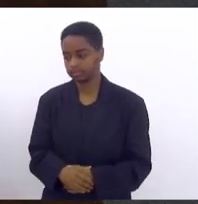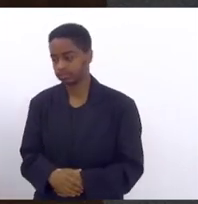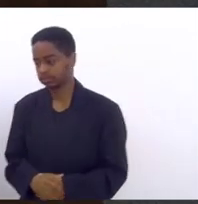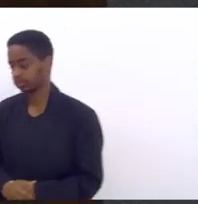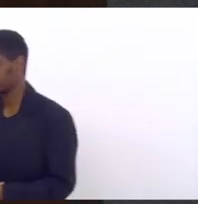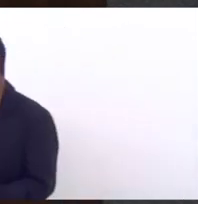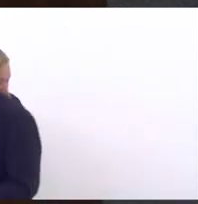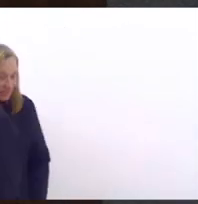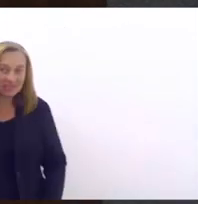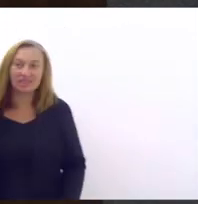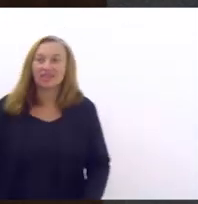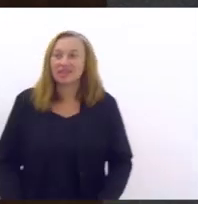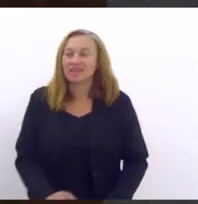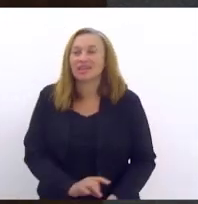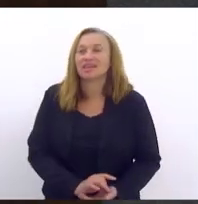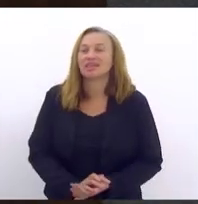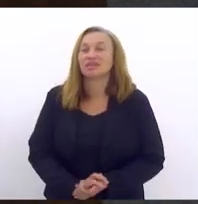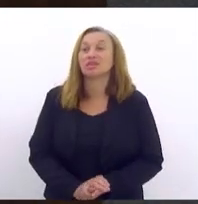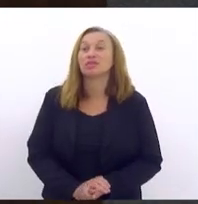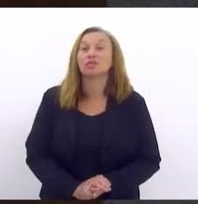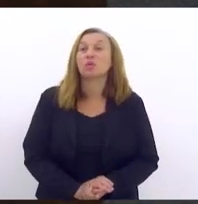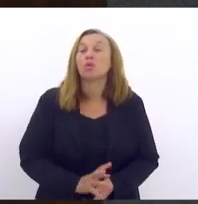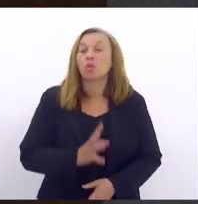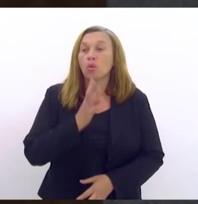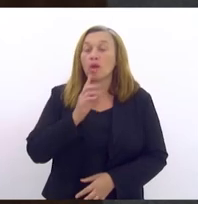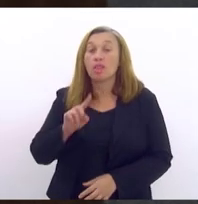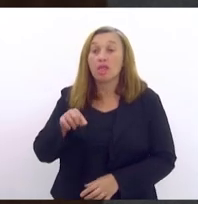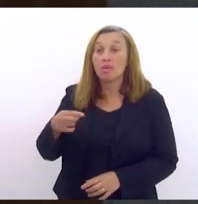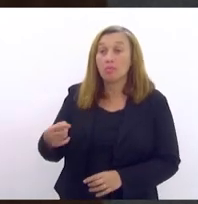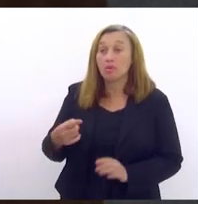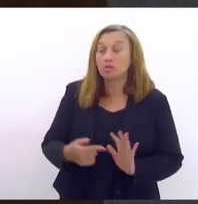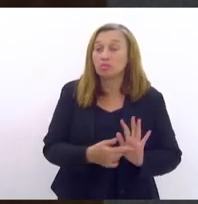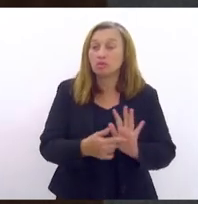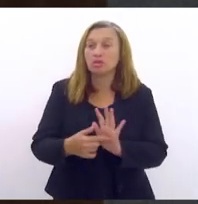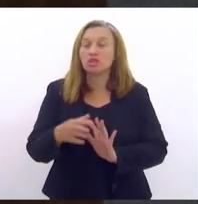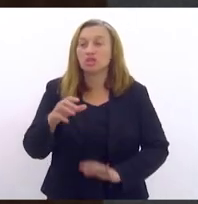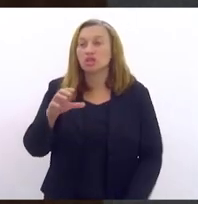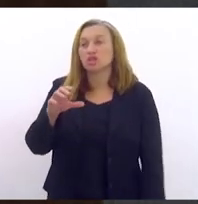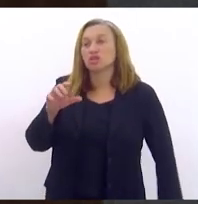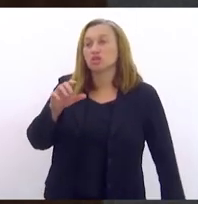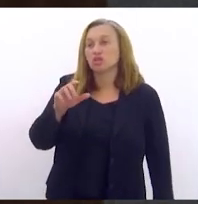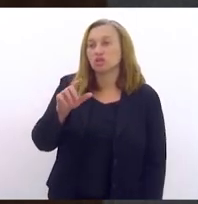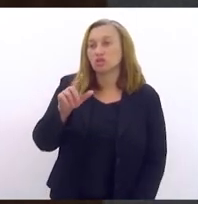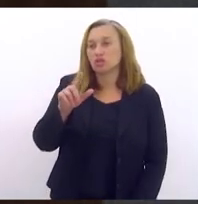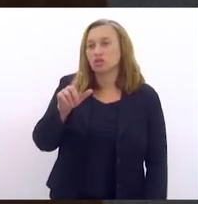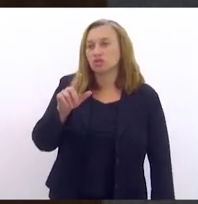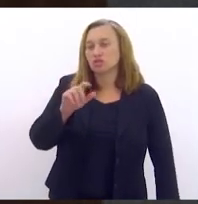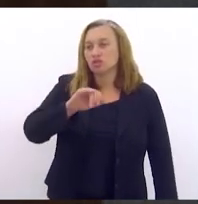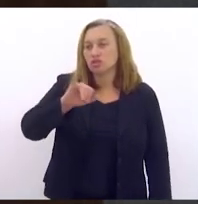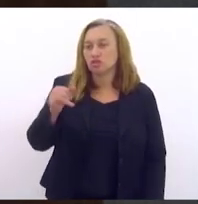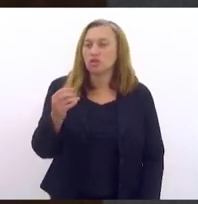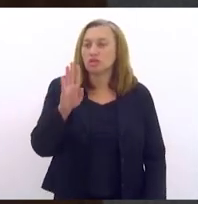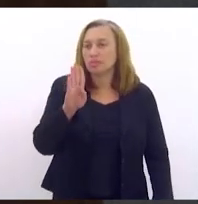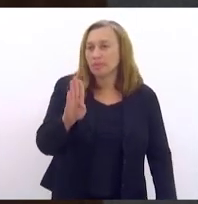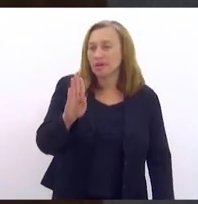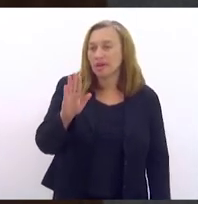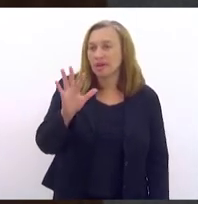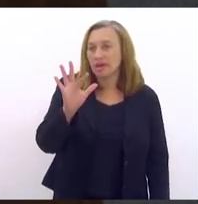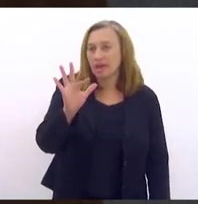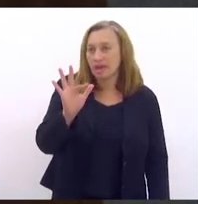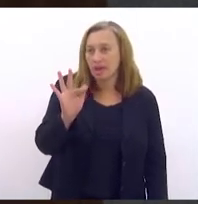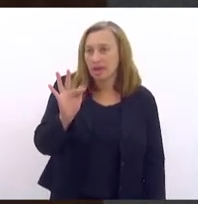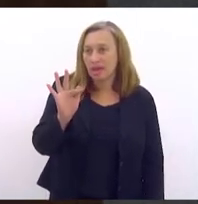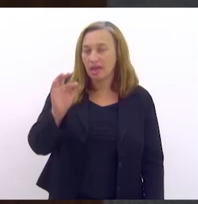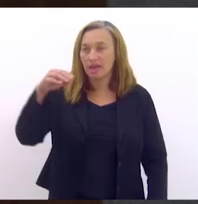ficaram conhecidos depois de uma exposição proporcionada pela JBFM. Então, queria aproveitar, dar parabéns à